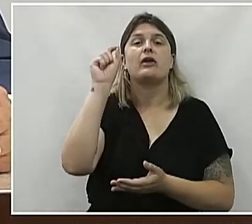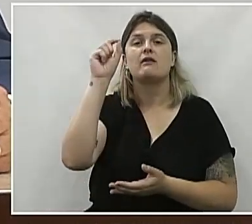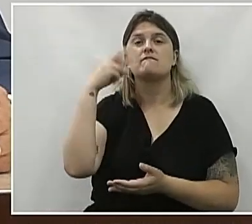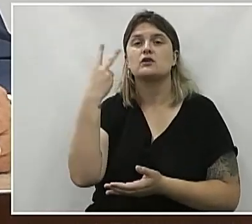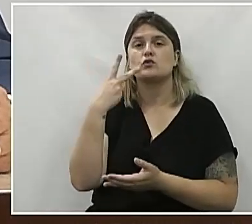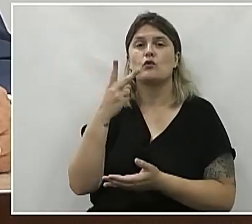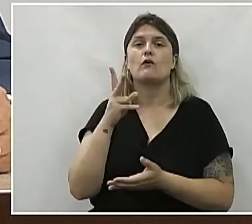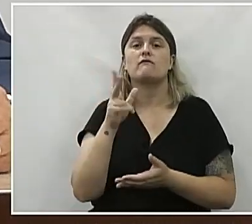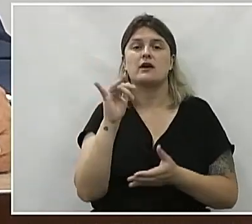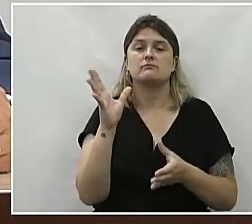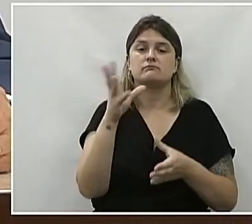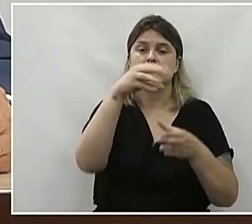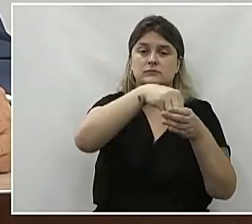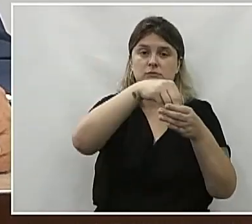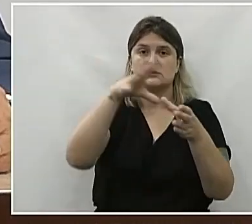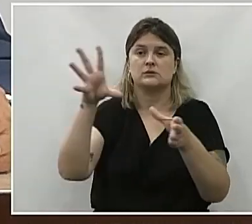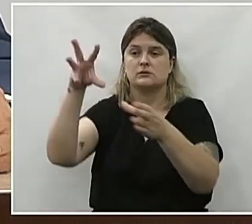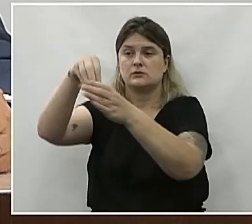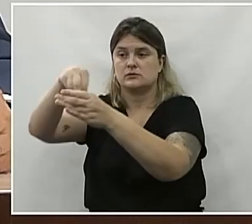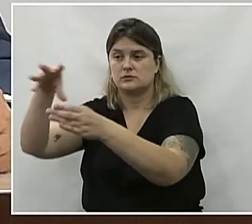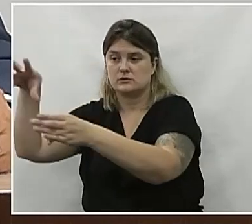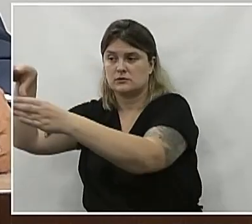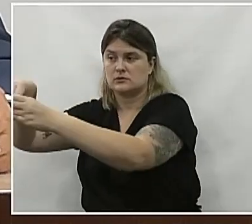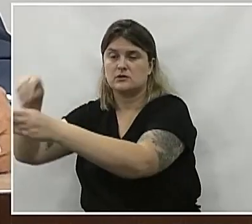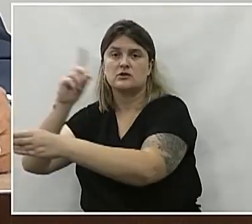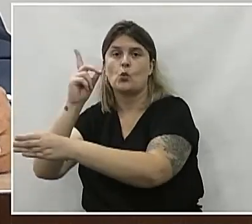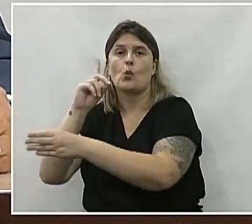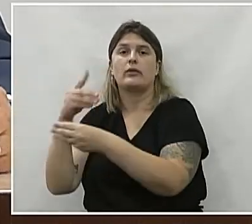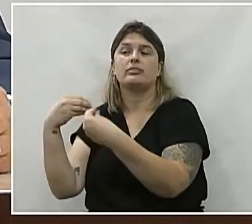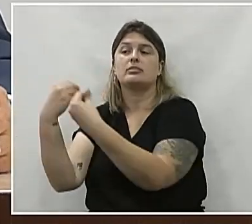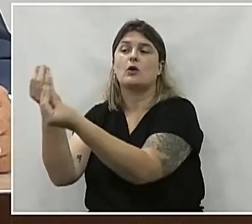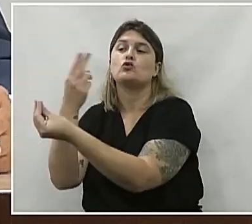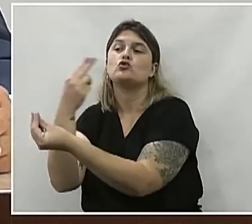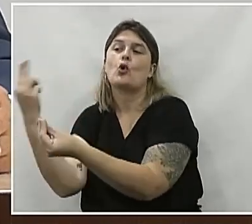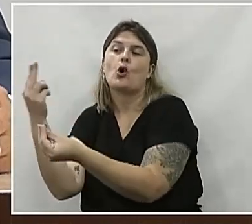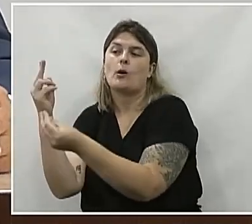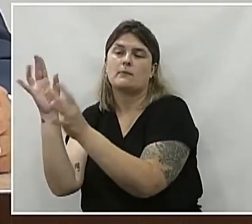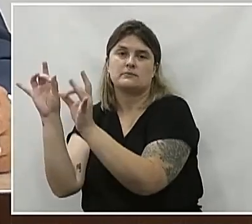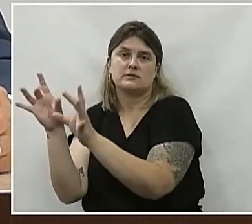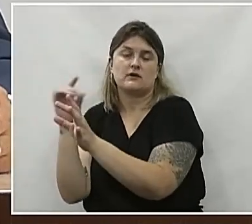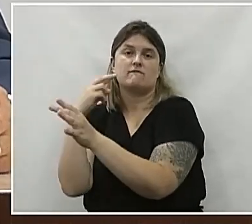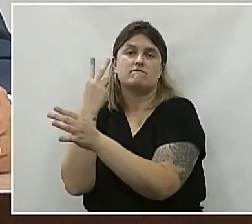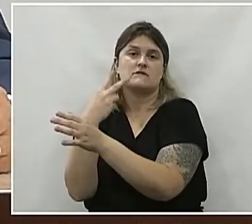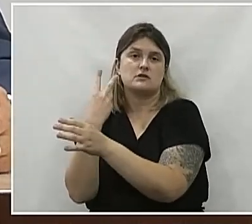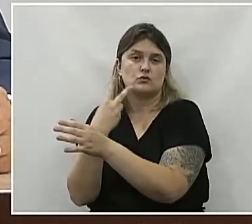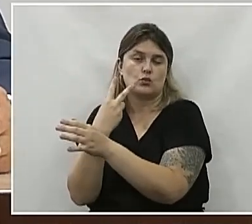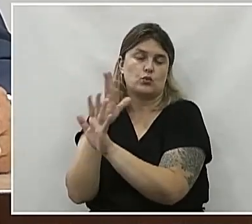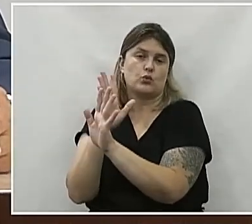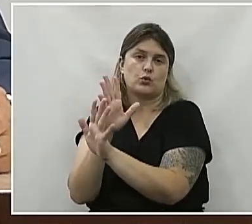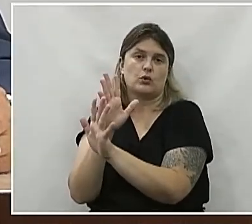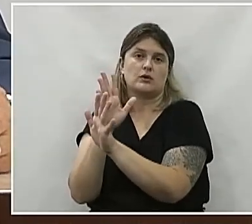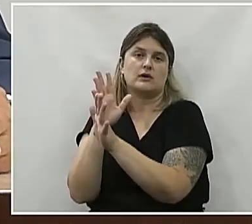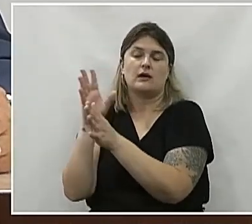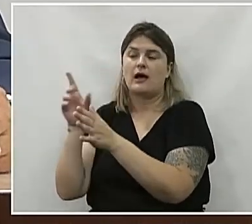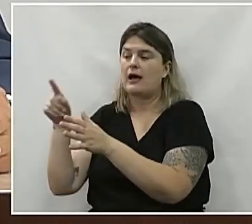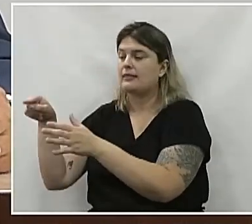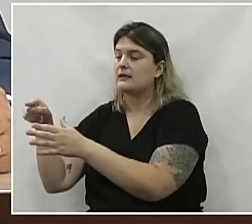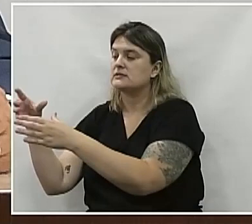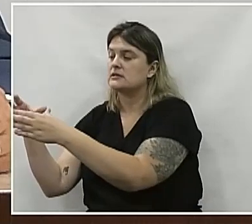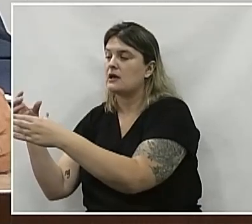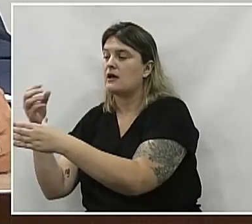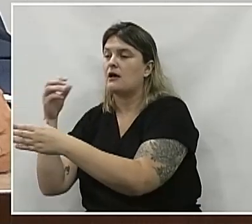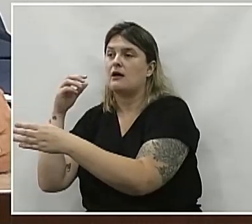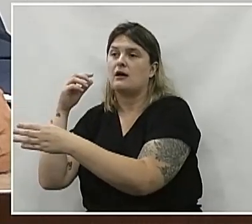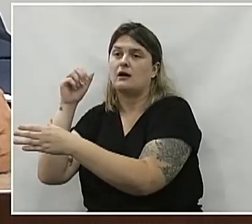dessa comissão não foi colocado Vereador nenhum em nenhuma comissão o vereador dessa comissão o